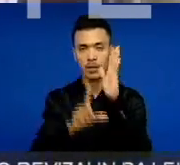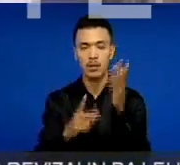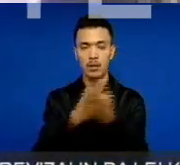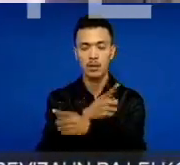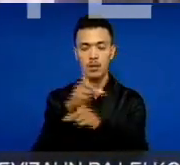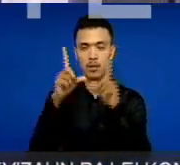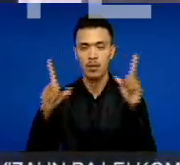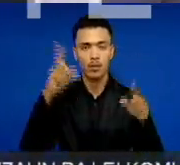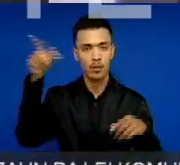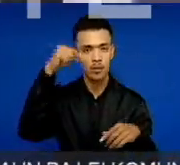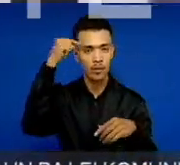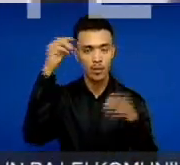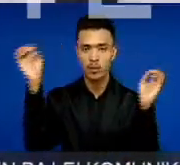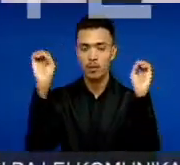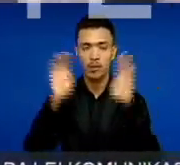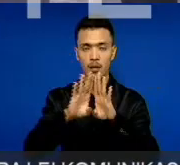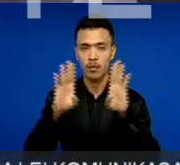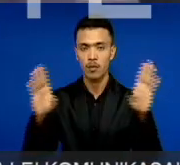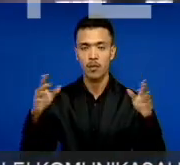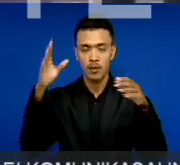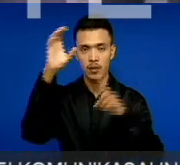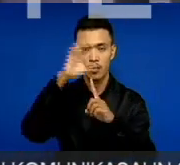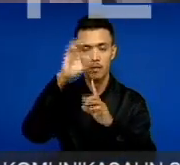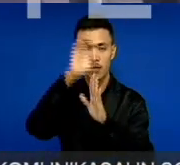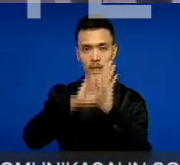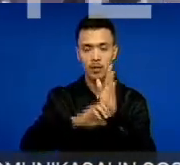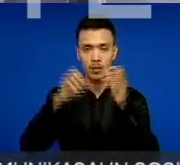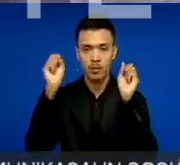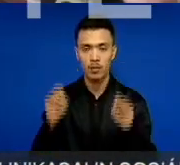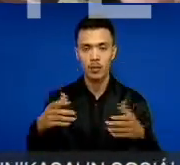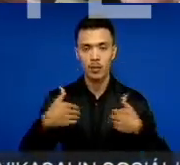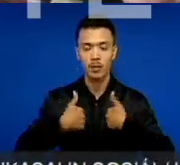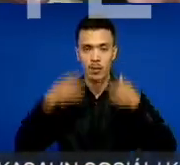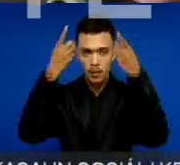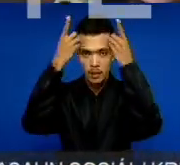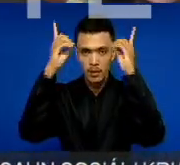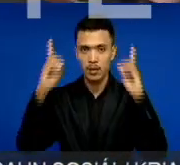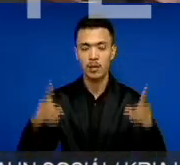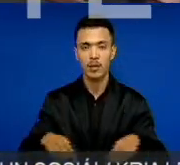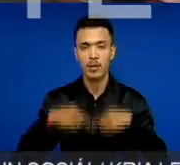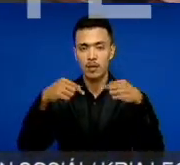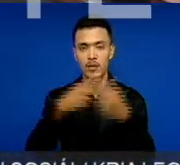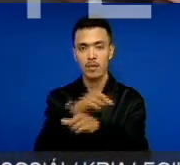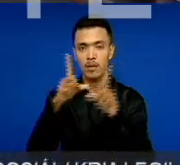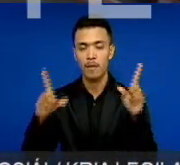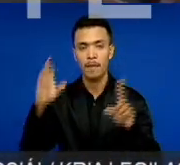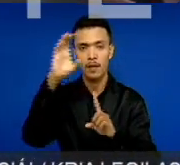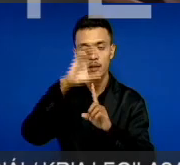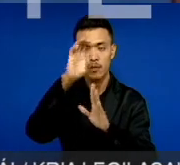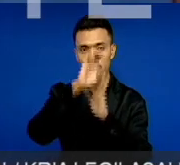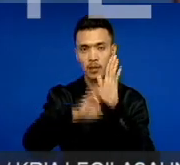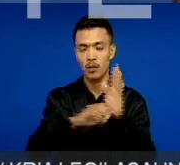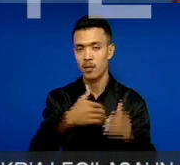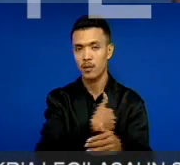aprova. Chefe de Estado bele iha decisão, o de decide indulto ba prisioneiro. Mas que nune chefe de Estado sedak bele